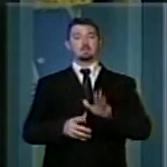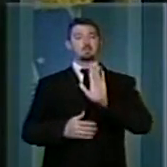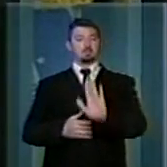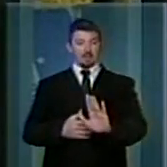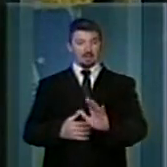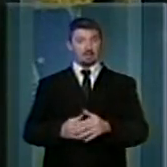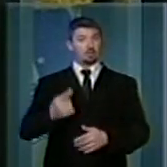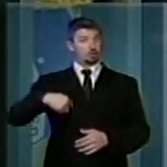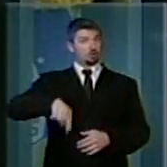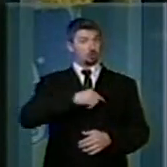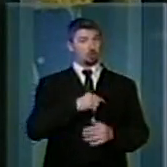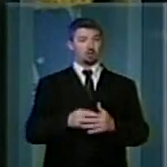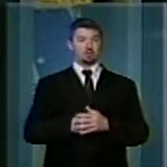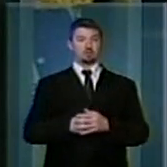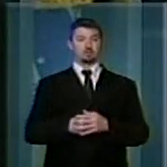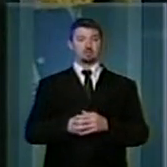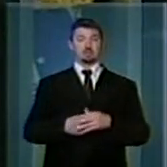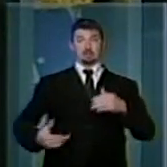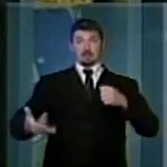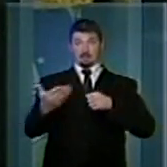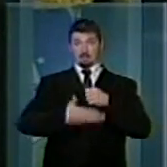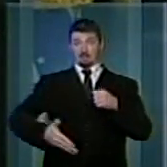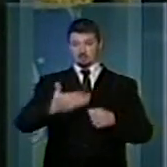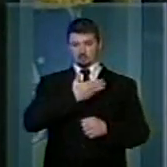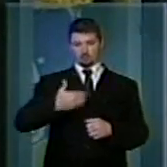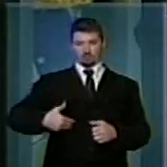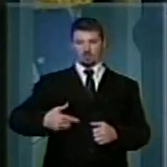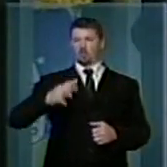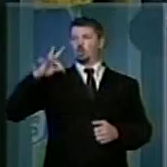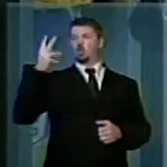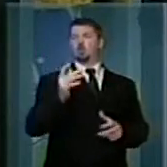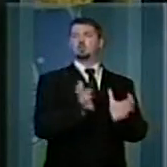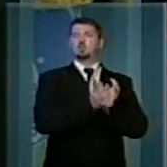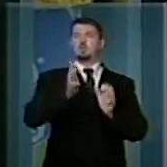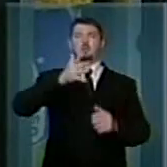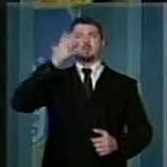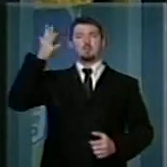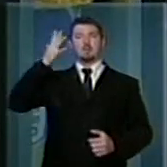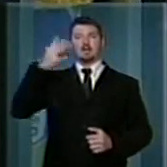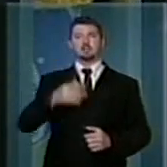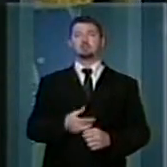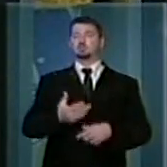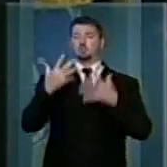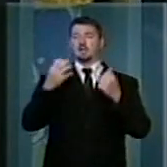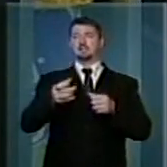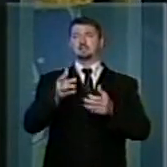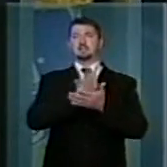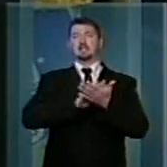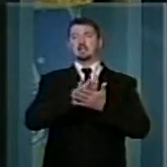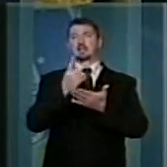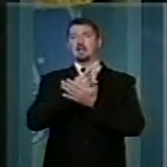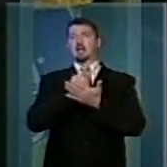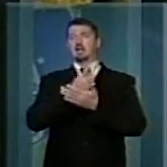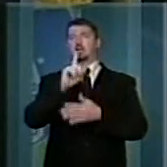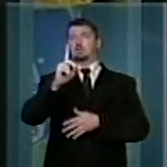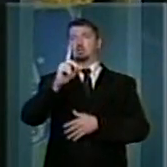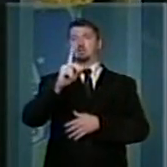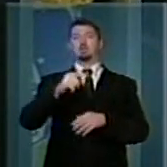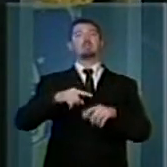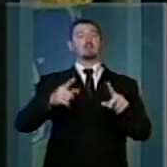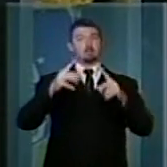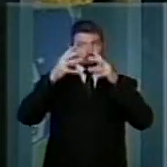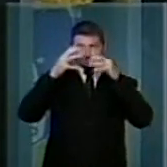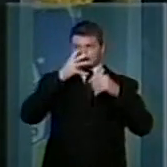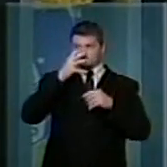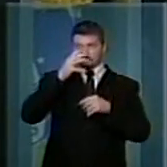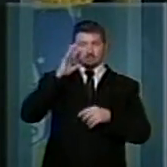mas nós, na base de governo, todos os partidos não pactuam com o mal feito, mas também estão